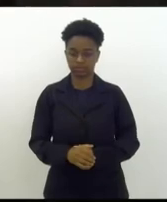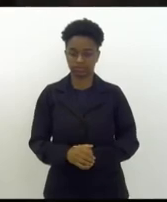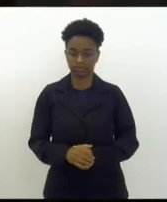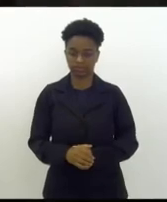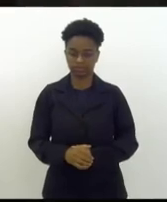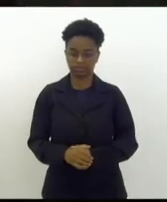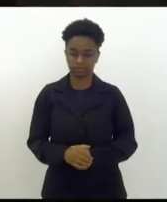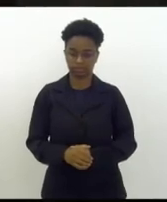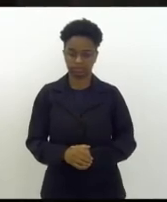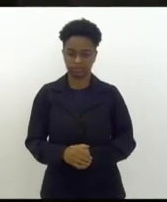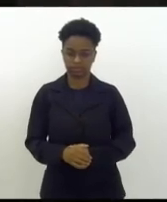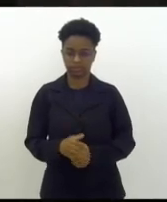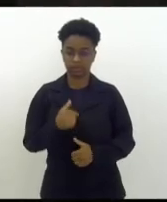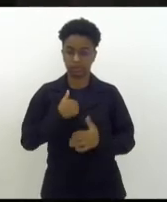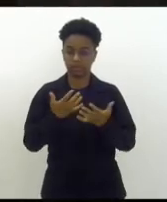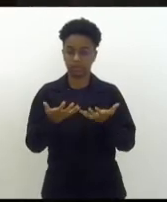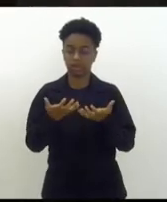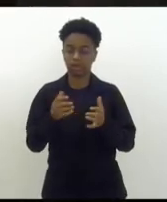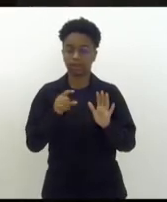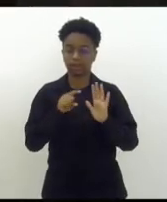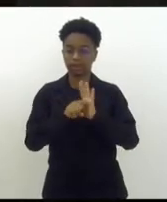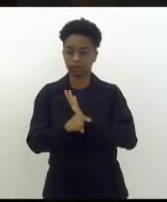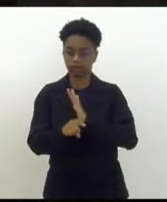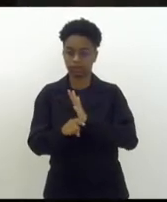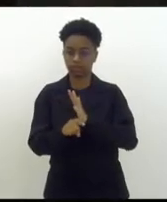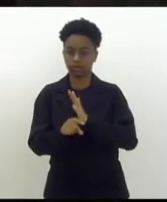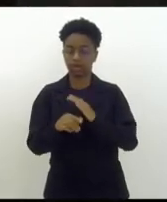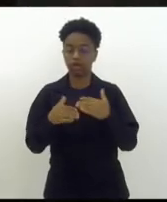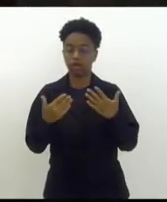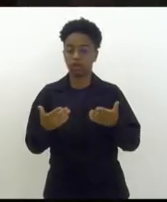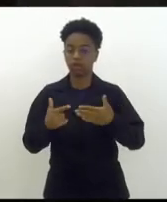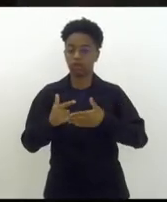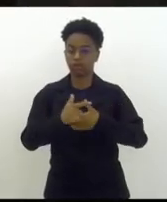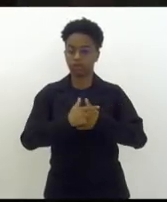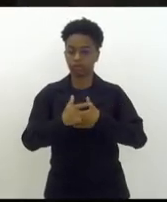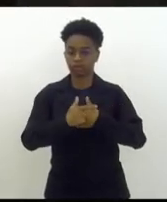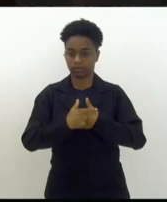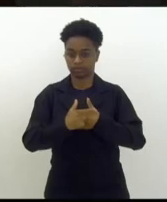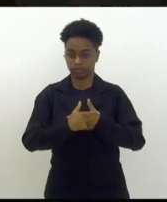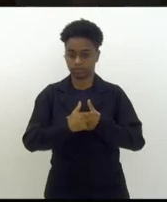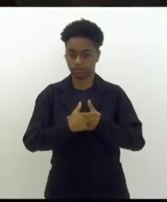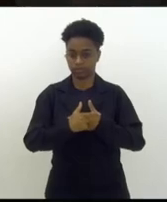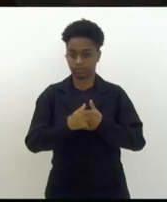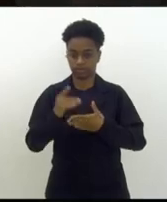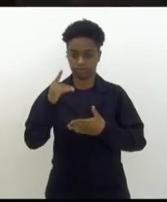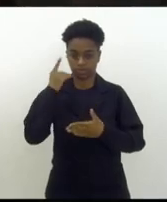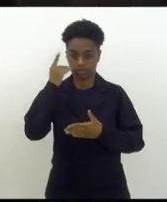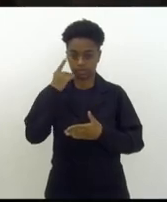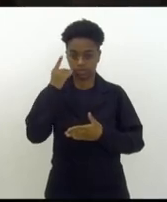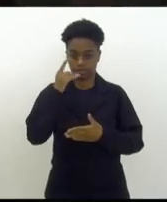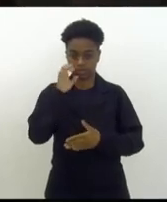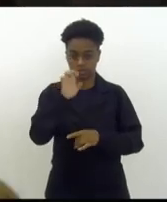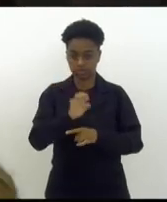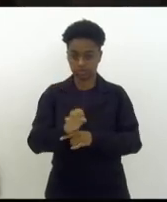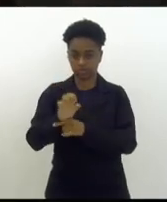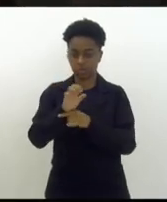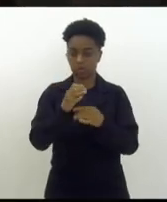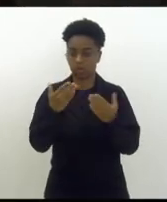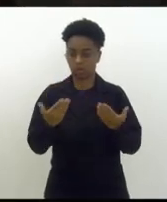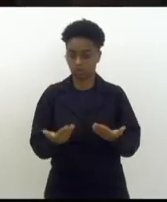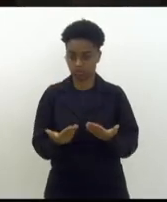eu gostaria de perguntar qual é o papel dos deputados estaduais hoje